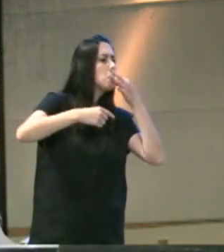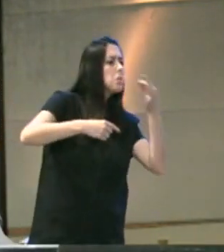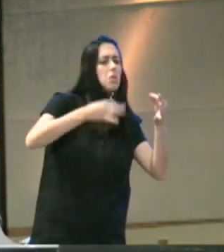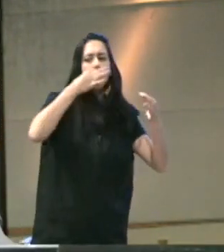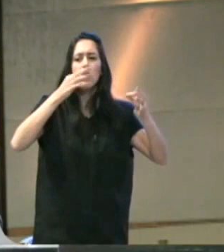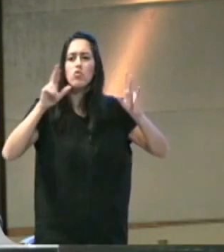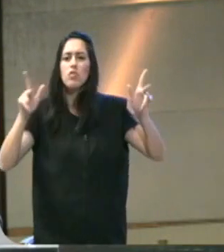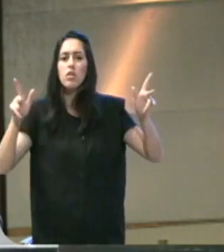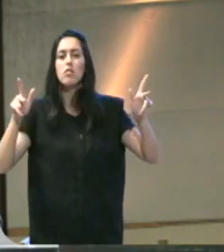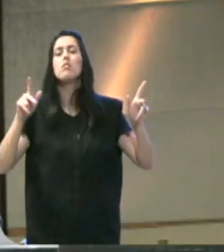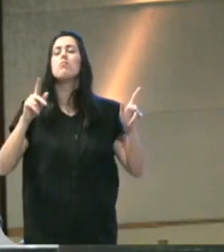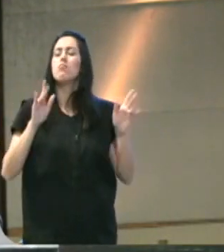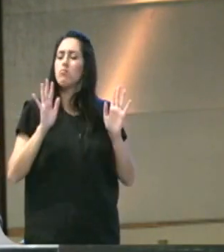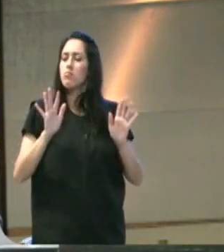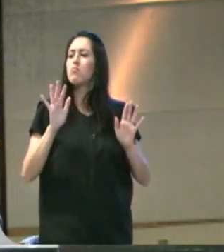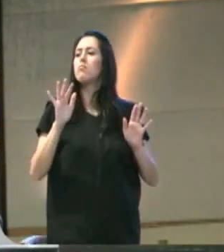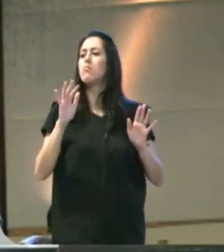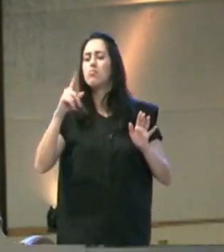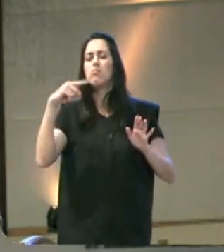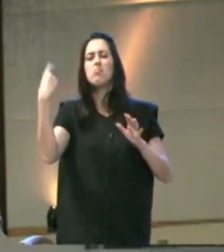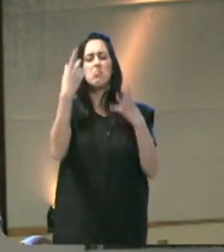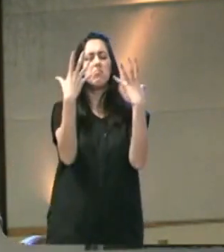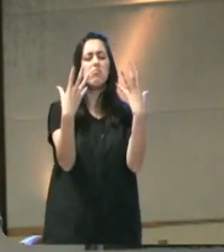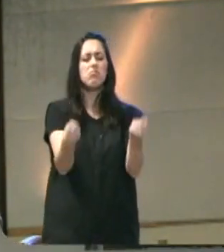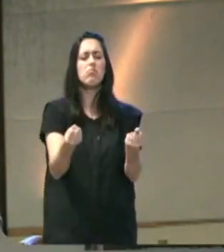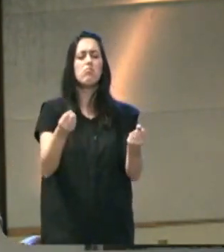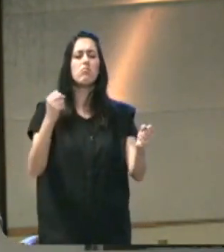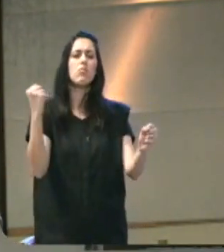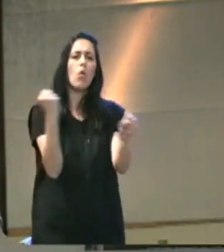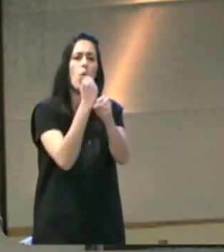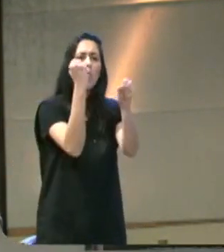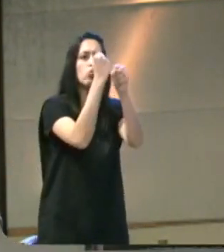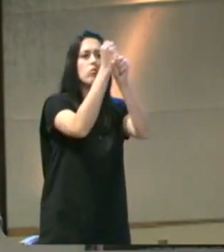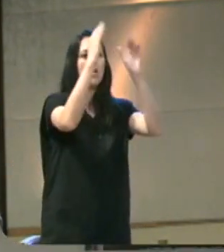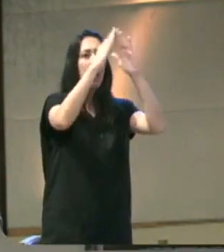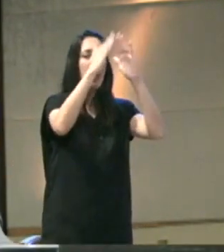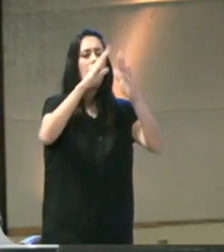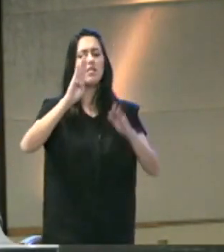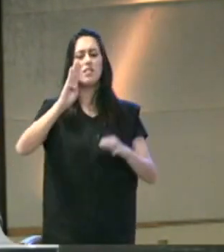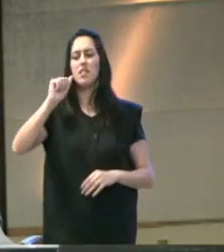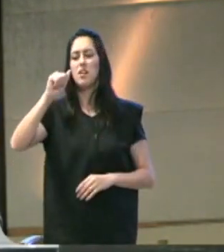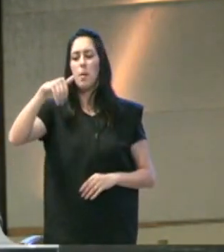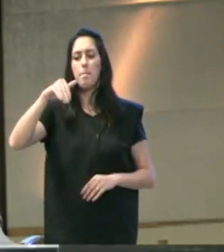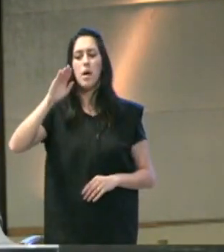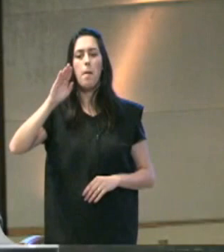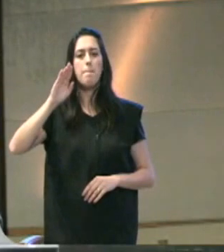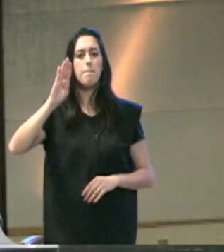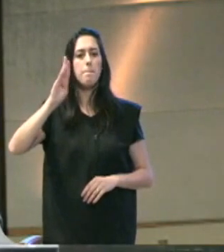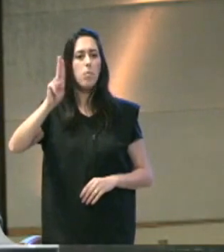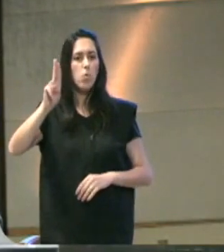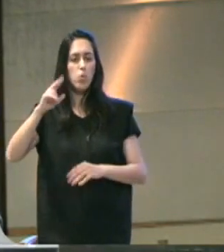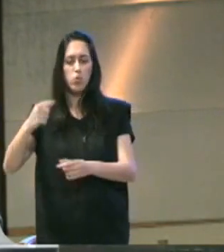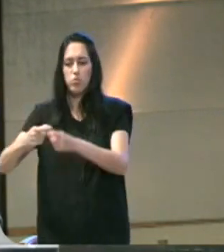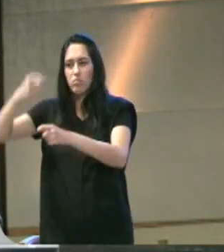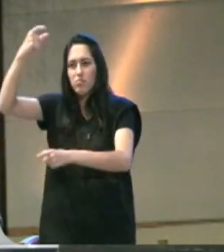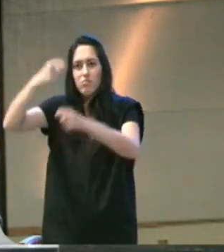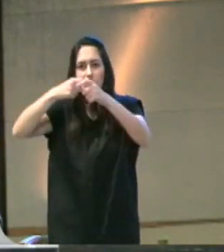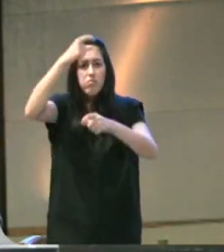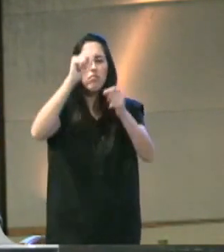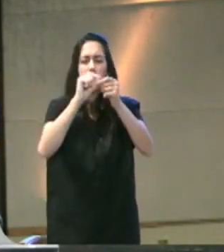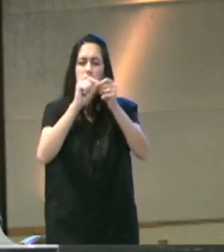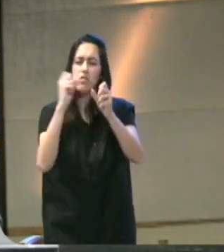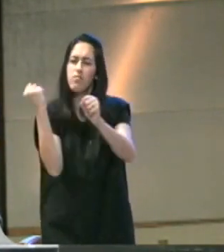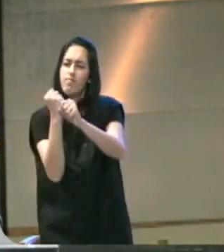Deus. E eles foram e entraram com os bambus cortados e começaram a construir as casas, e